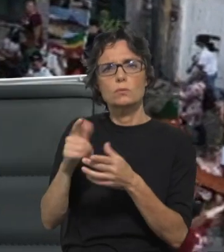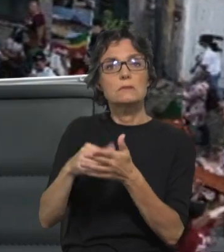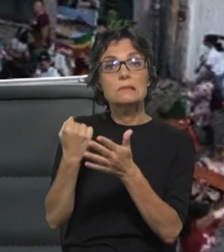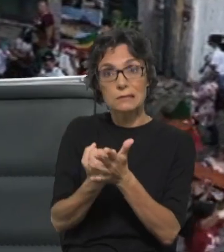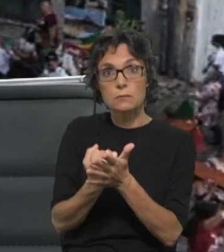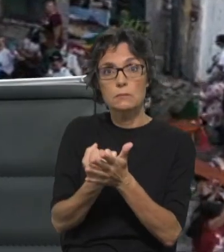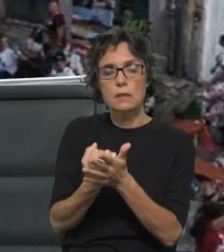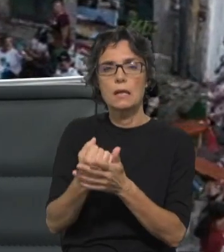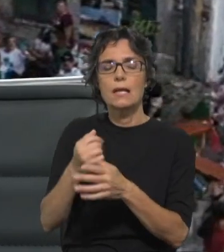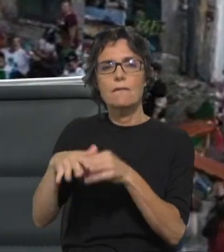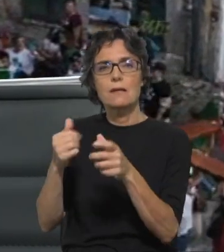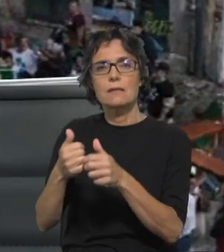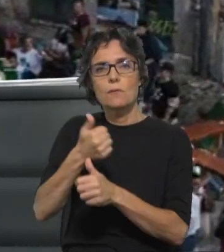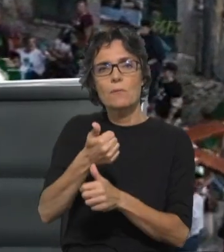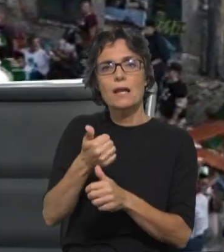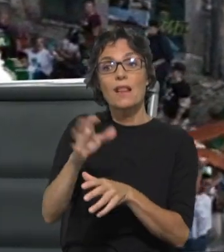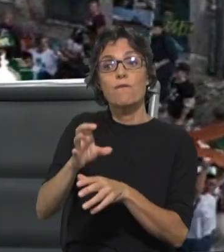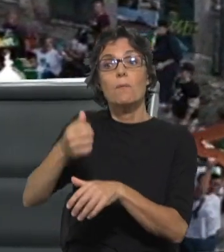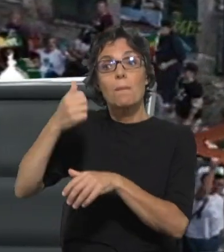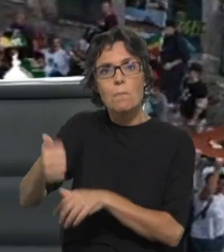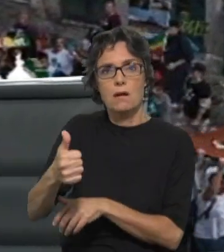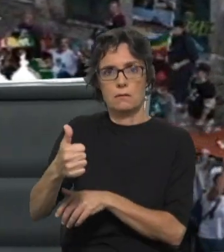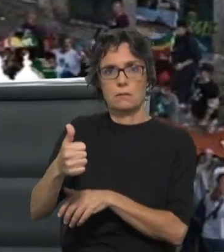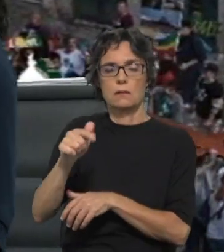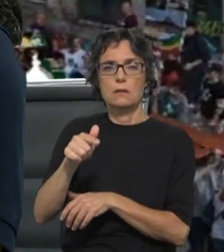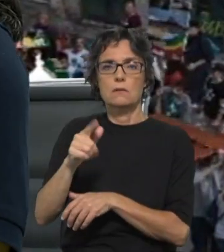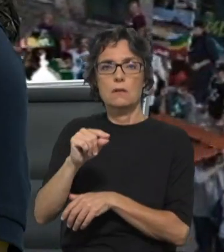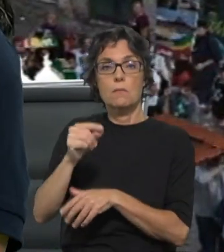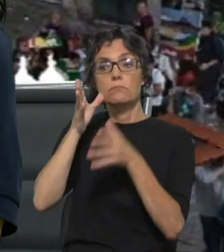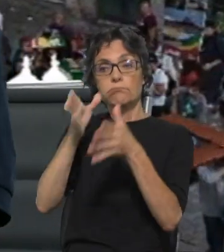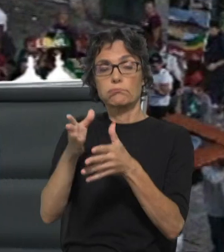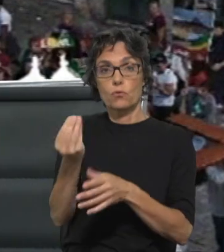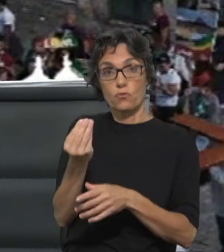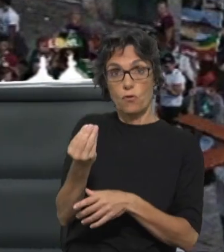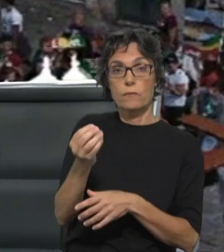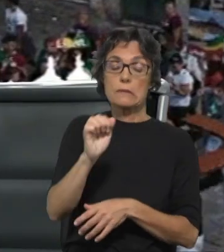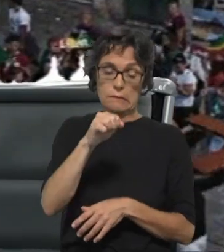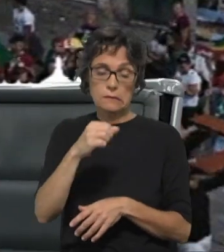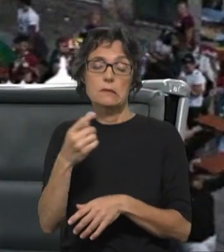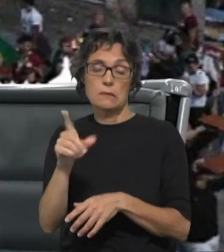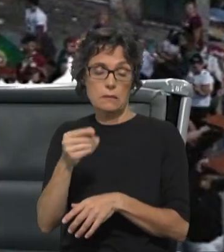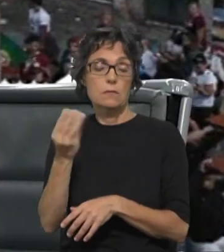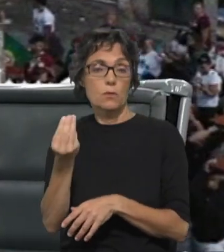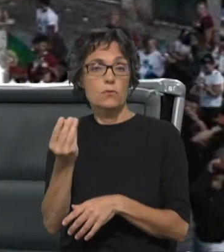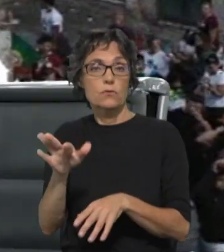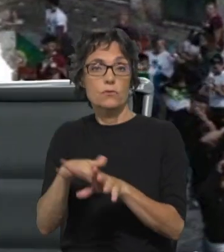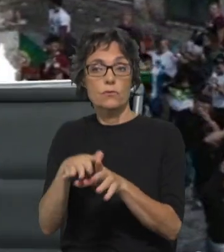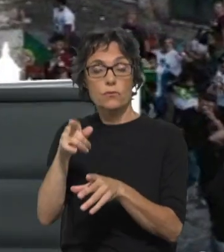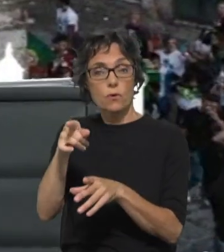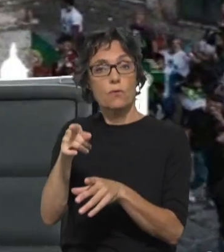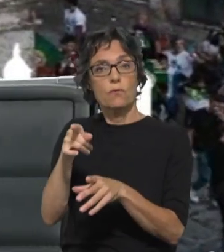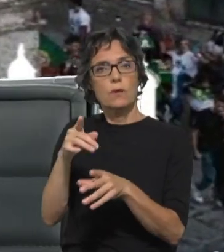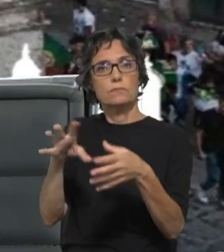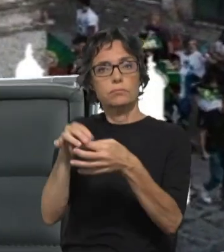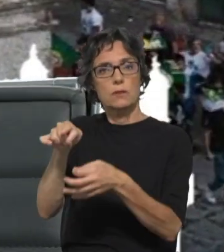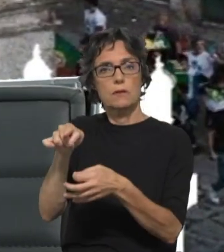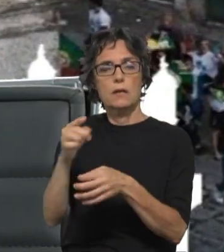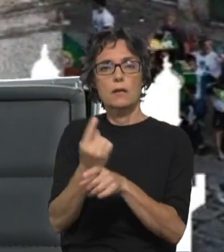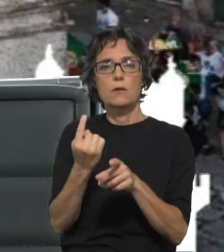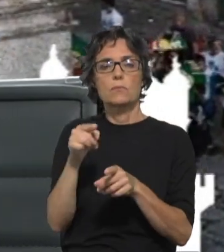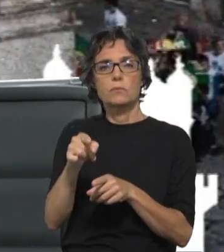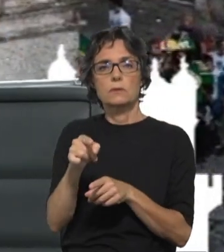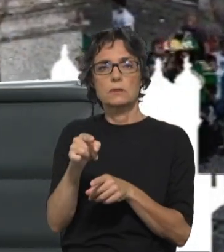fazê-lo bem. E isso faz a diferença também na atenção aos jovens? Faz a diferença na atenção aos jovens, porque uma das coisas que é característico